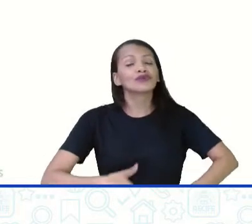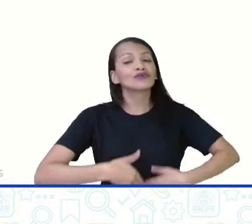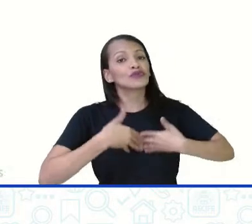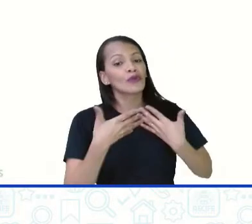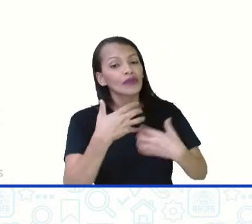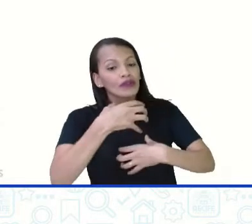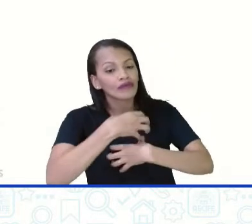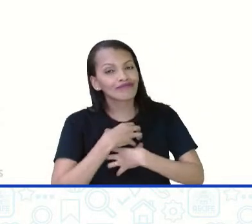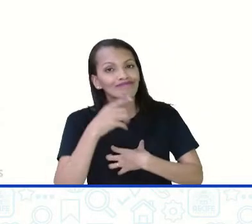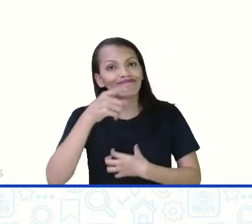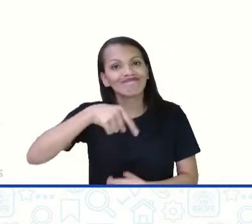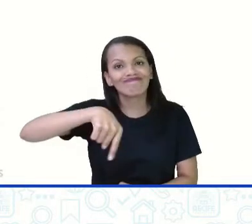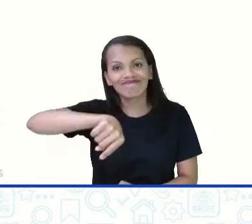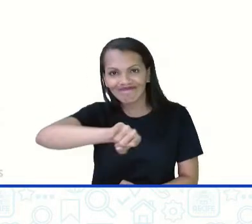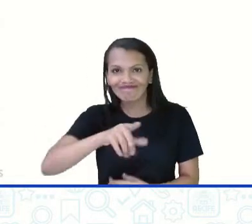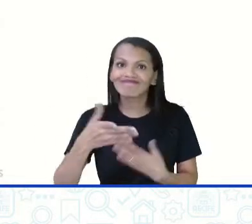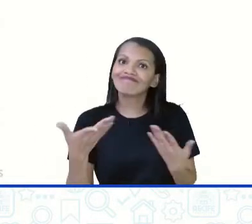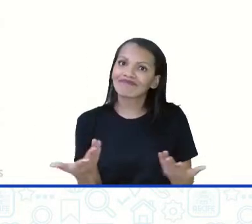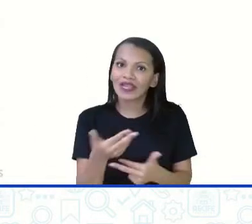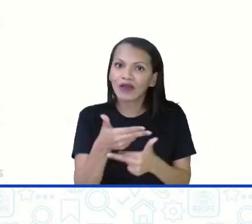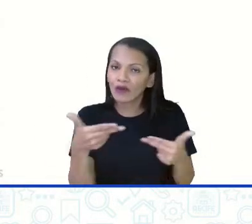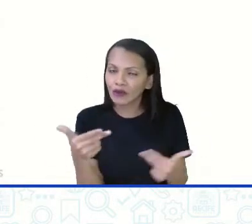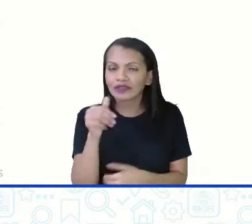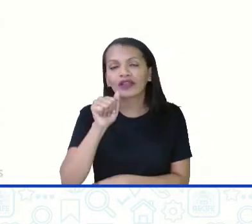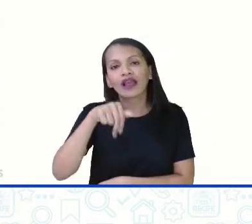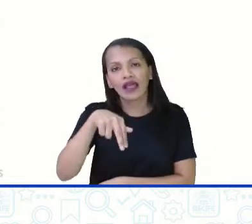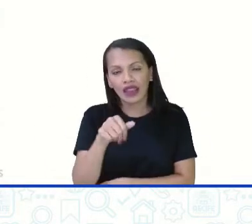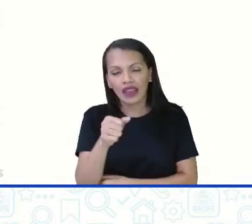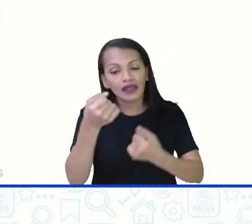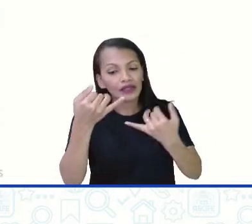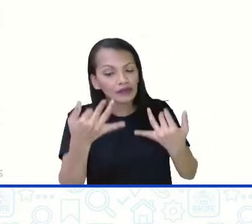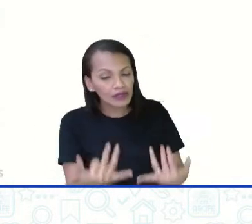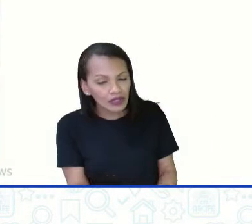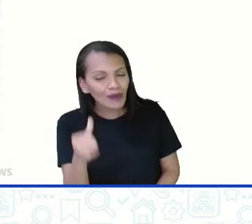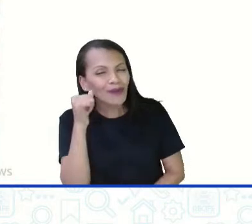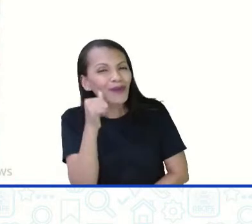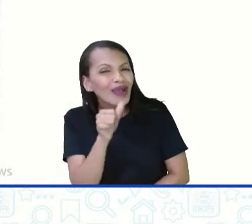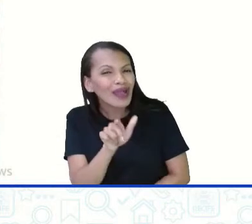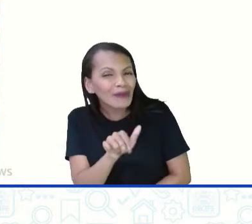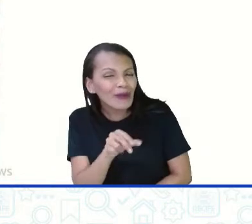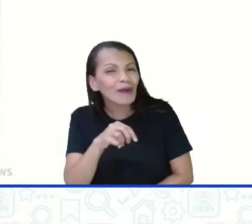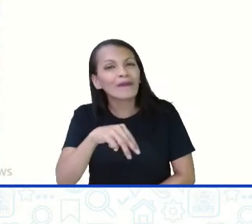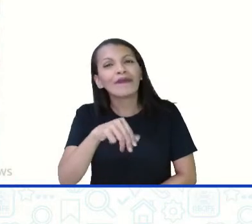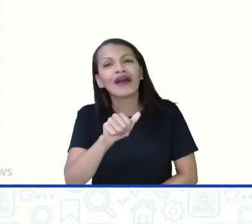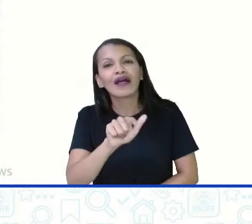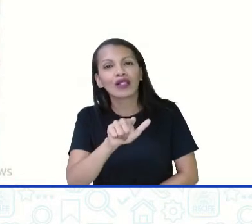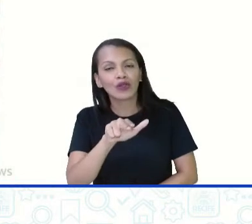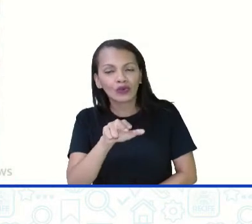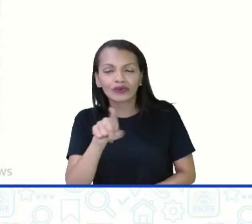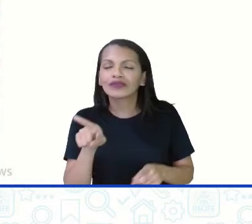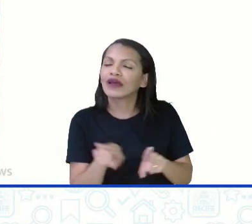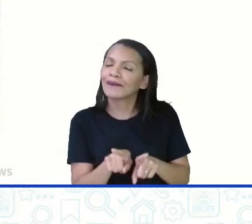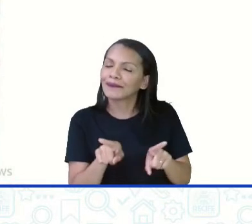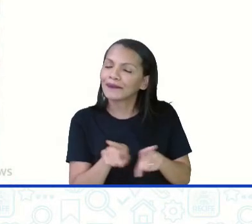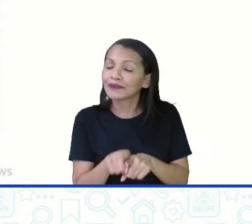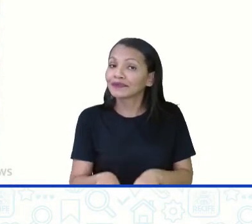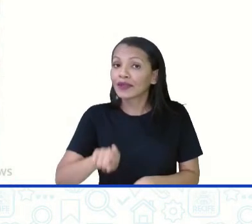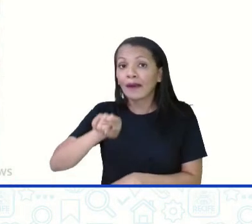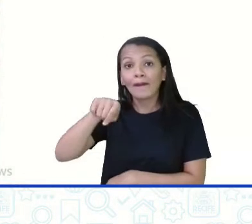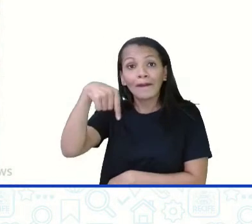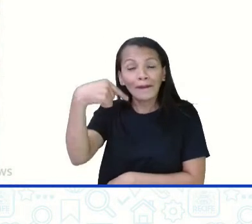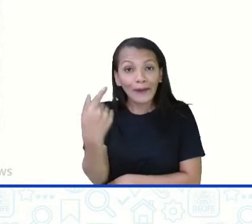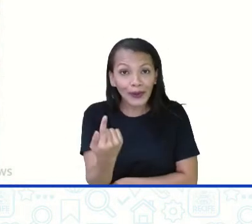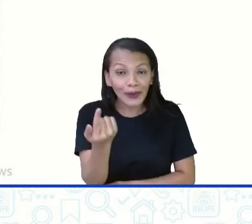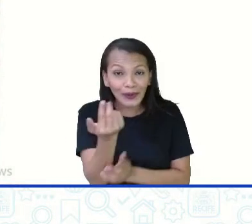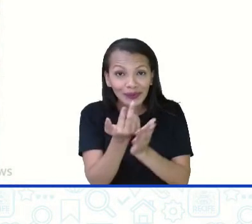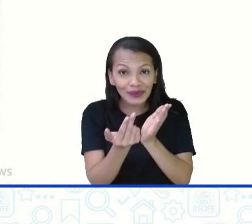vai causar esse humor, né? Coisa que Ana explicou para Malu também. E a próxima tirinha